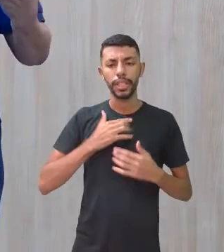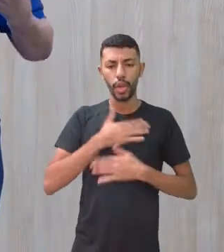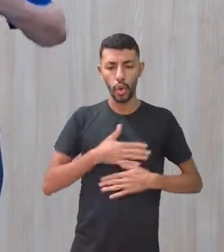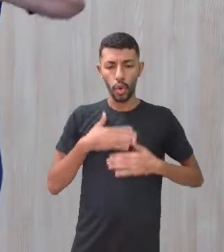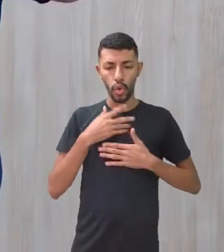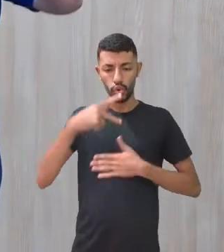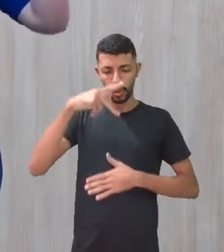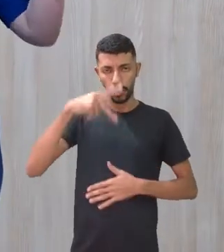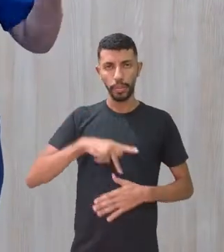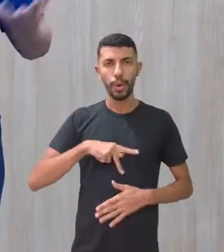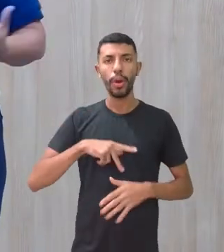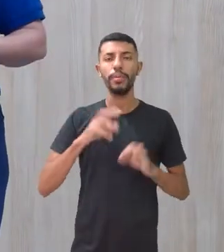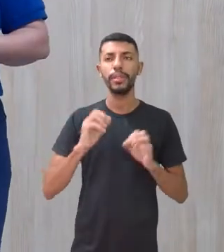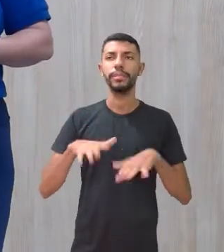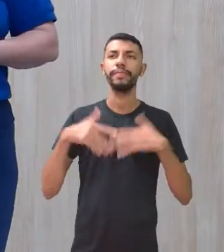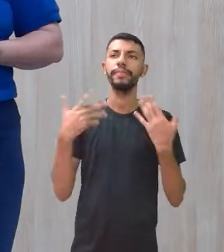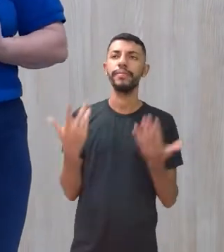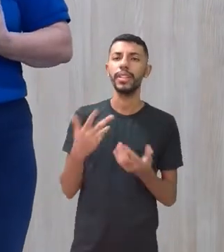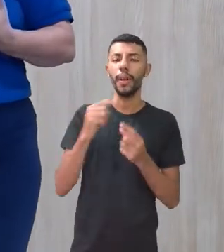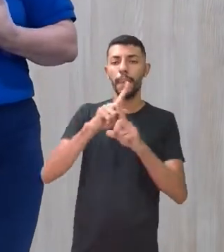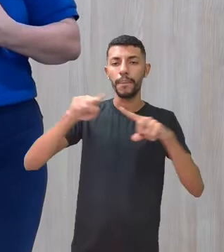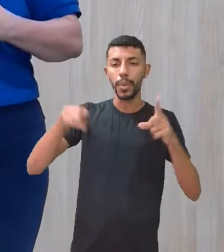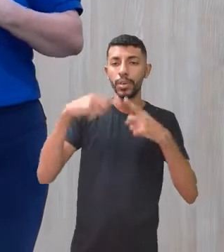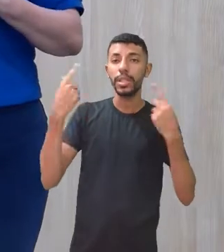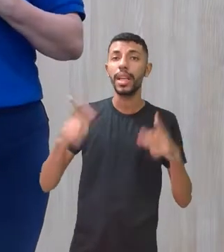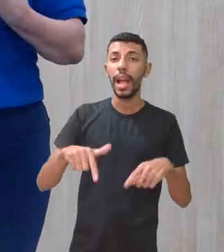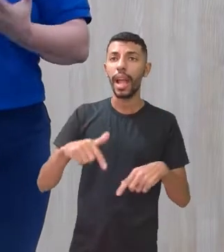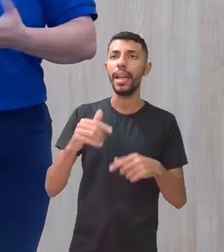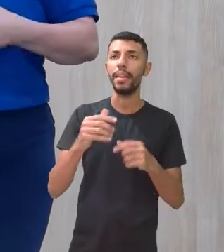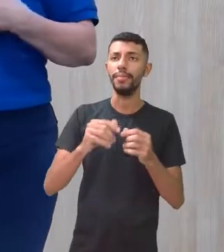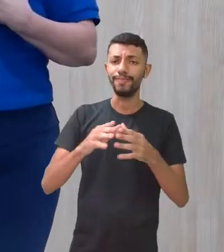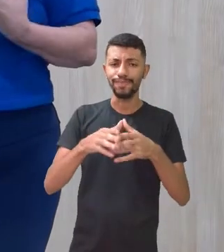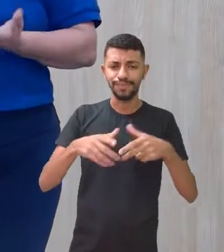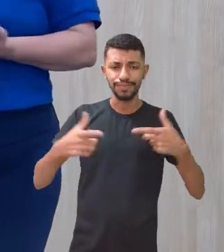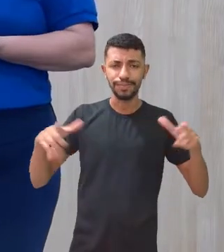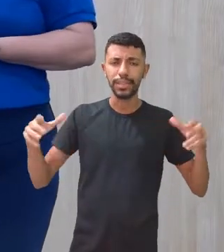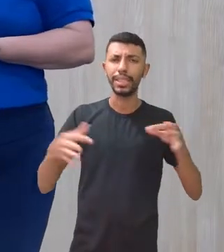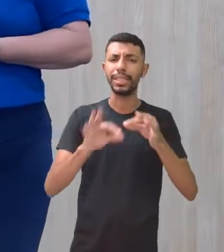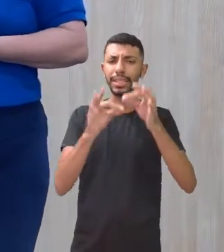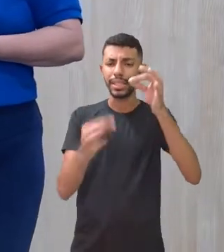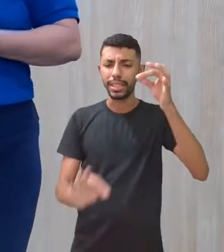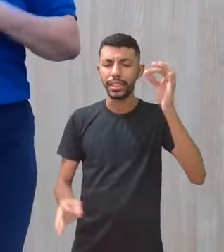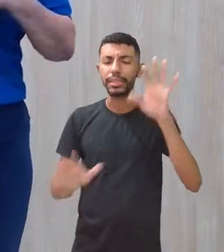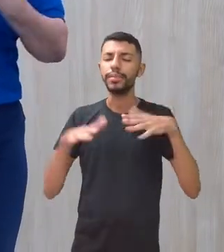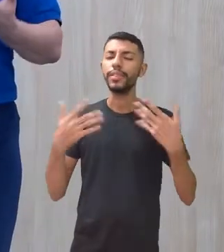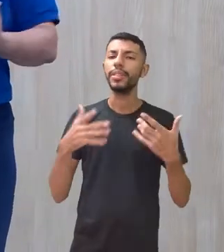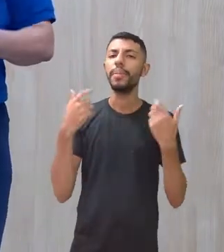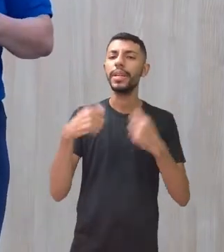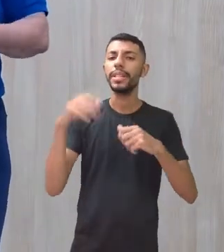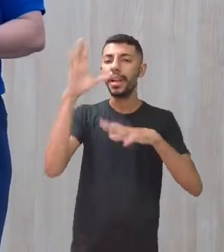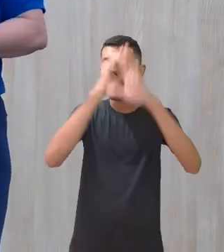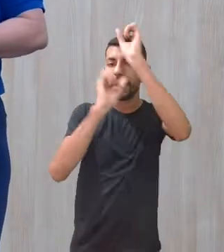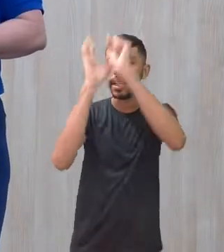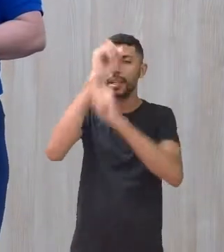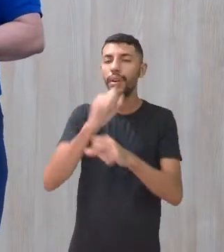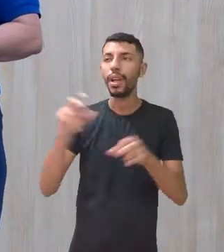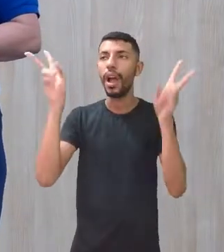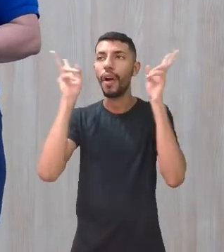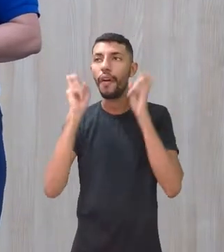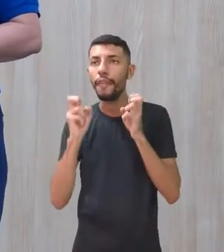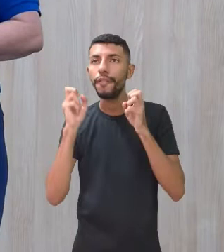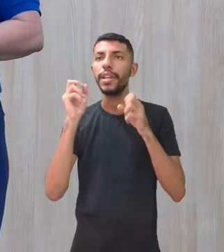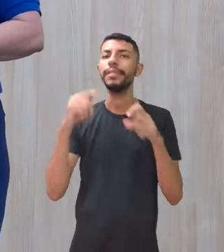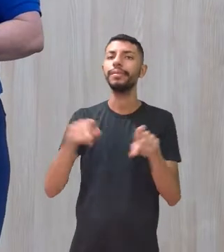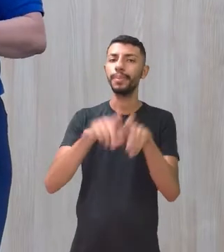coisa imensa, então, assim, a gente tem que ir aprendendo a ouvir, a cultivar e também a